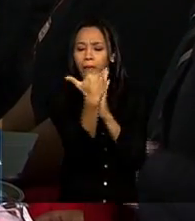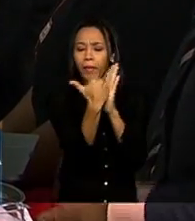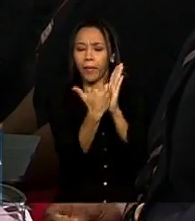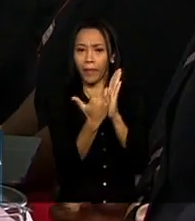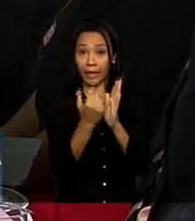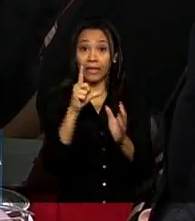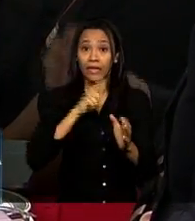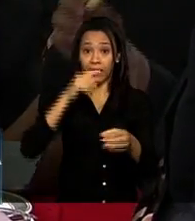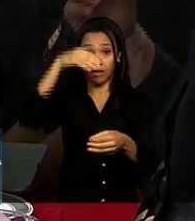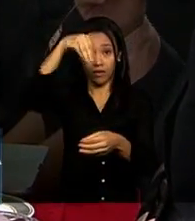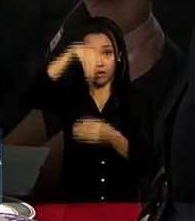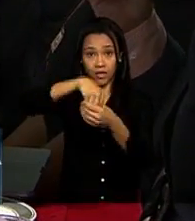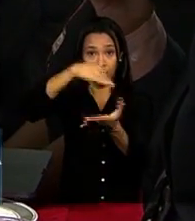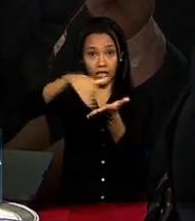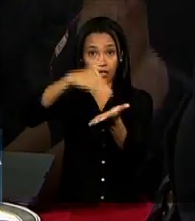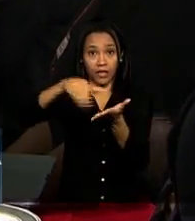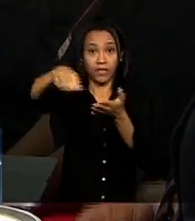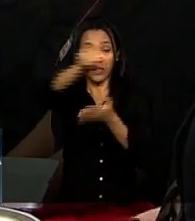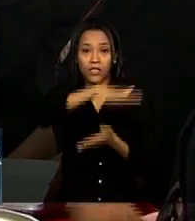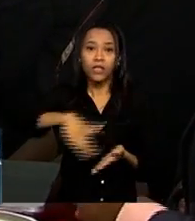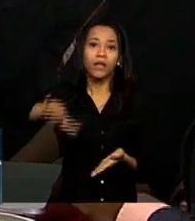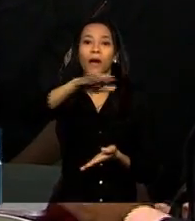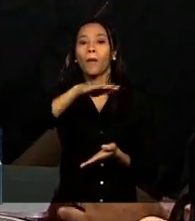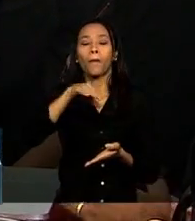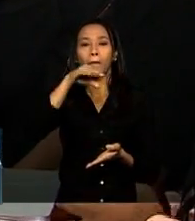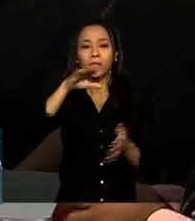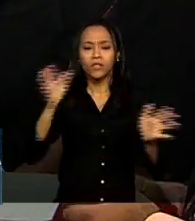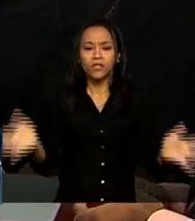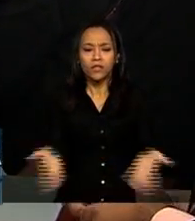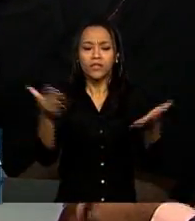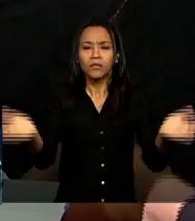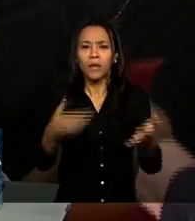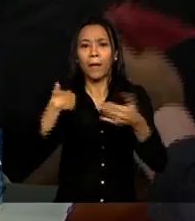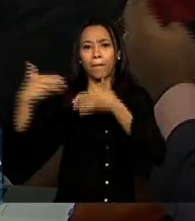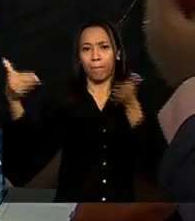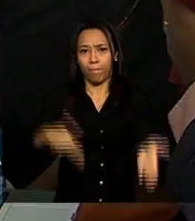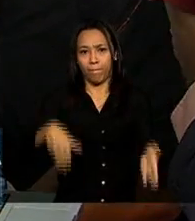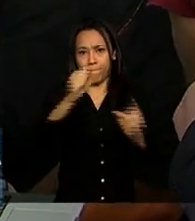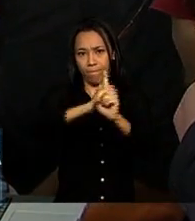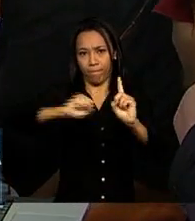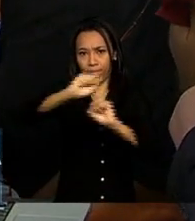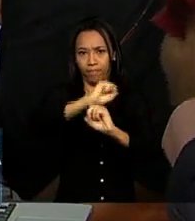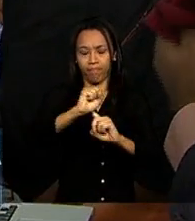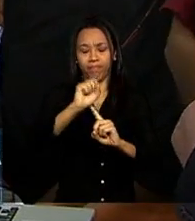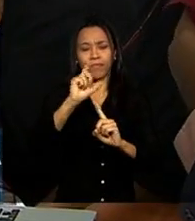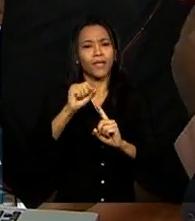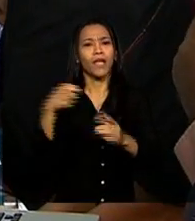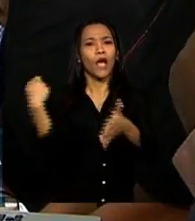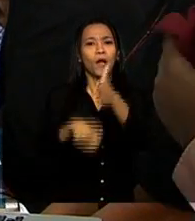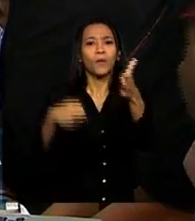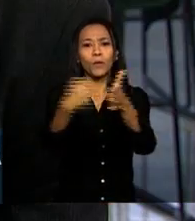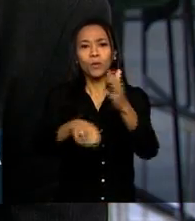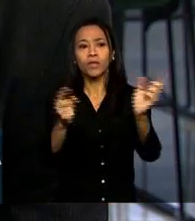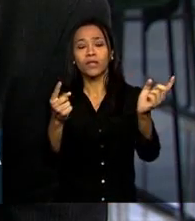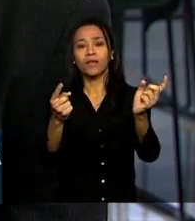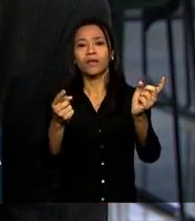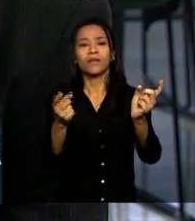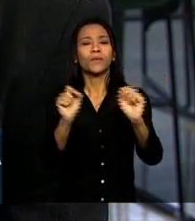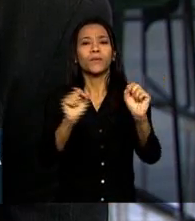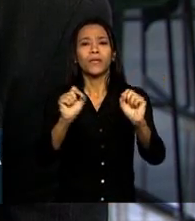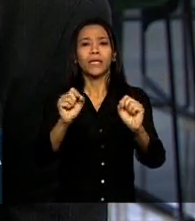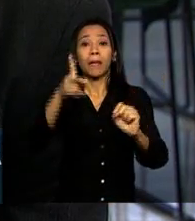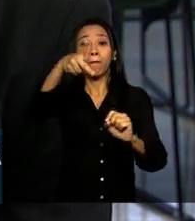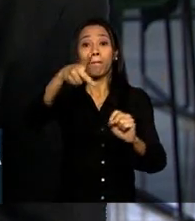Geral no sentido de estimular a participação social também nessas pautas da luta pela paz mundial e da